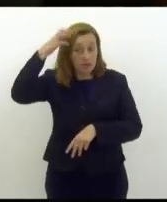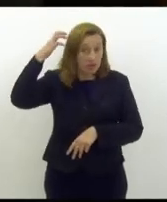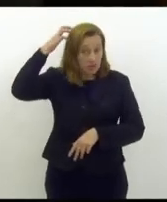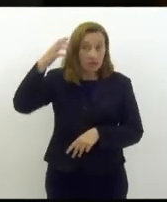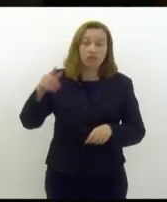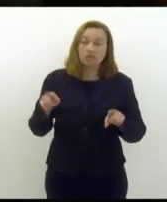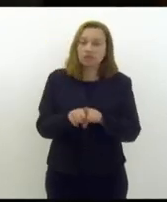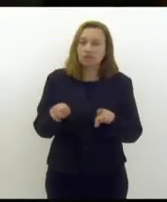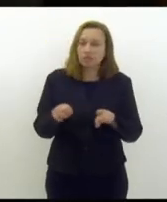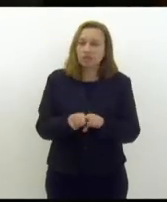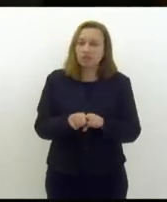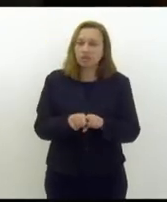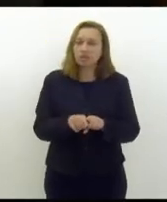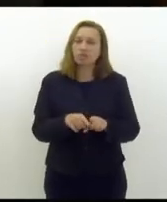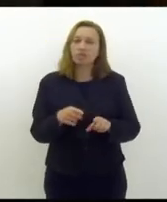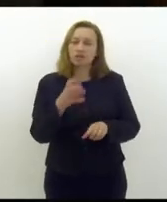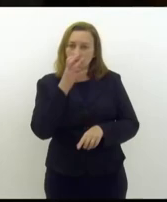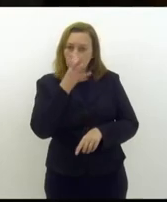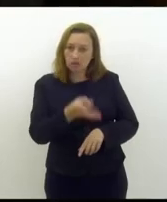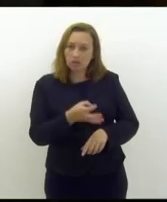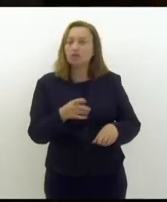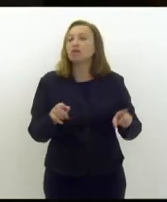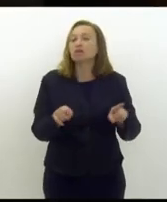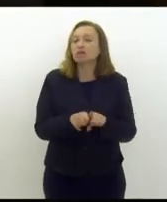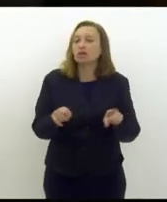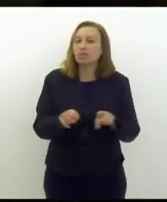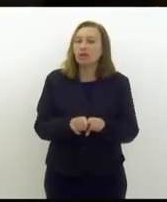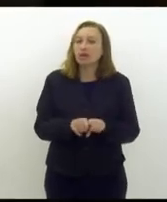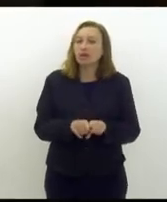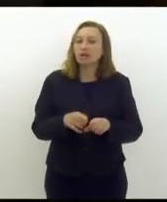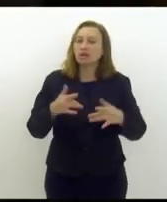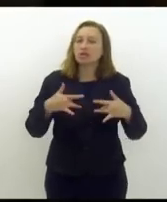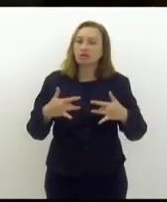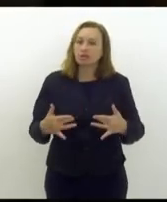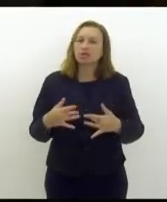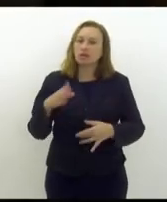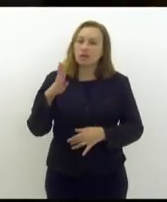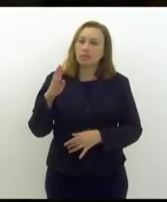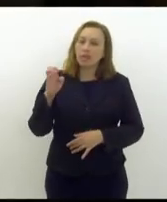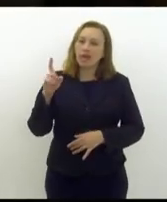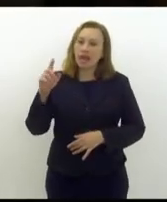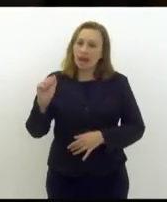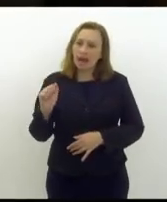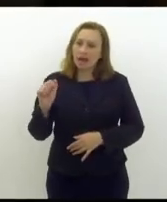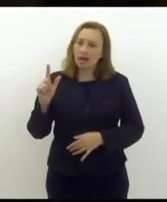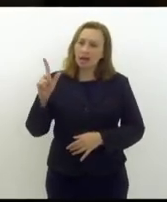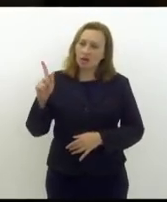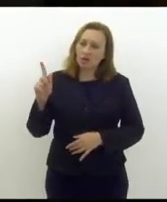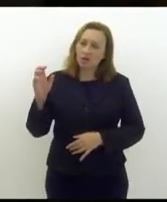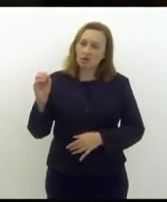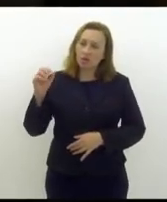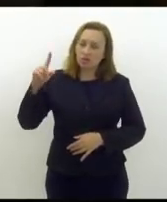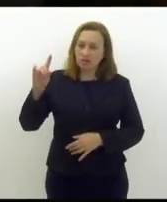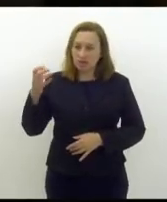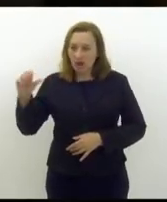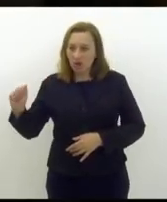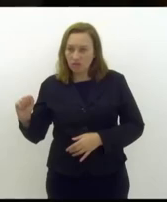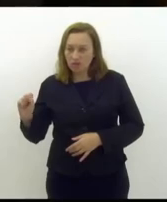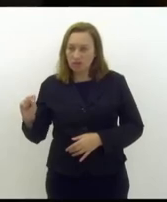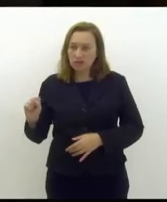e intimidações também é me solidarizar que a querida Bela Gonçalves Nossa deputada estadual